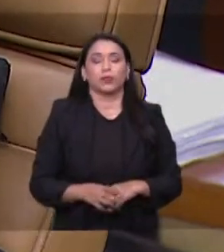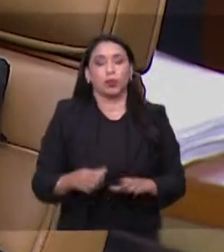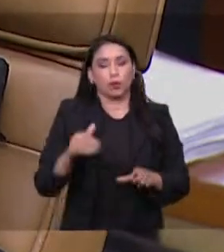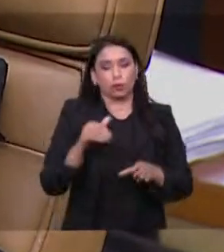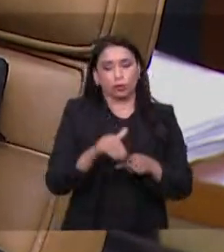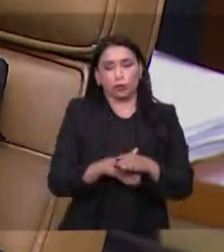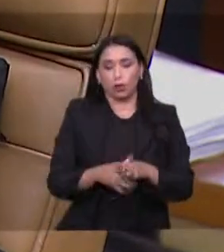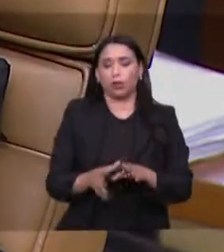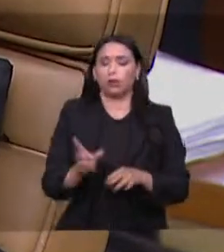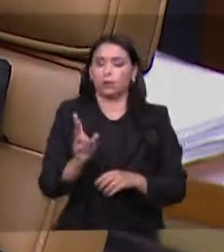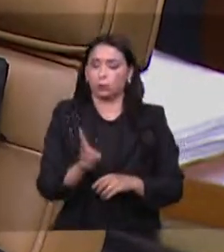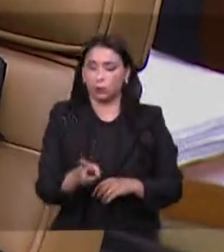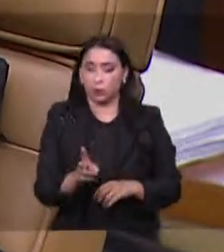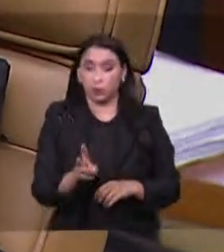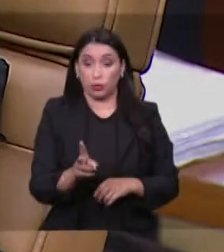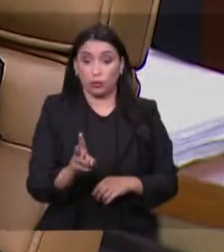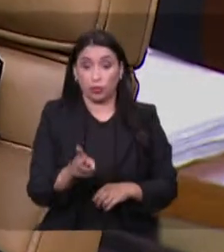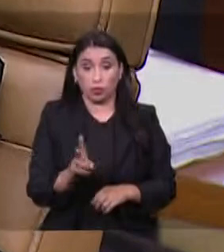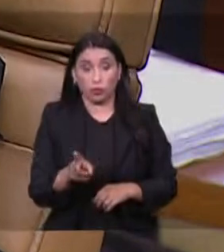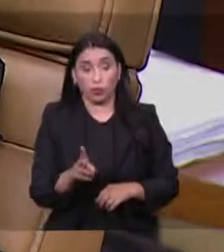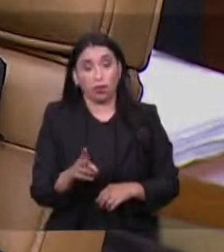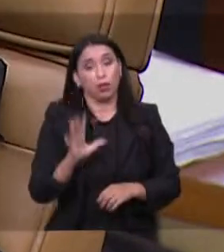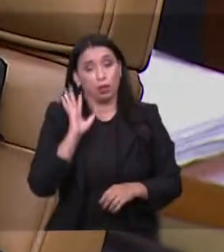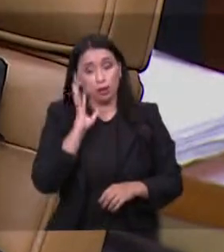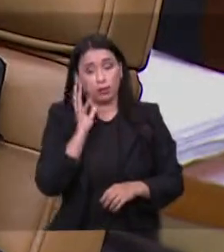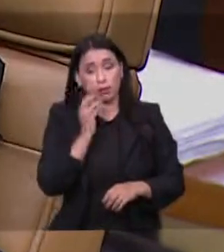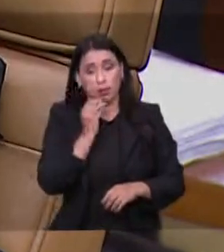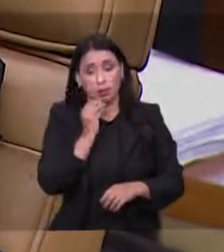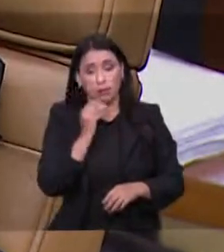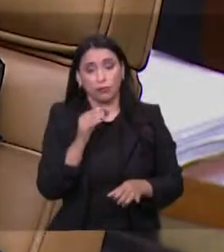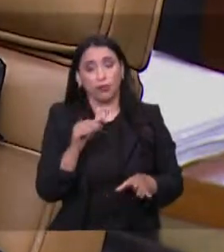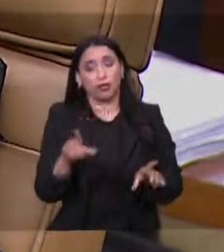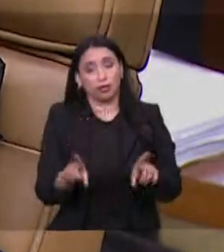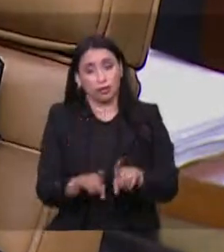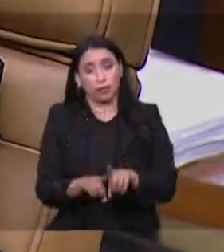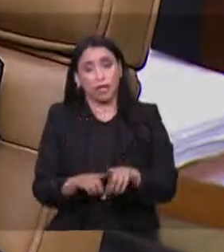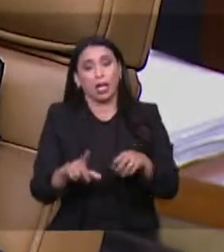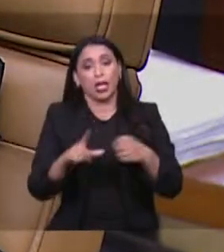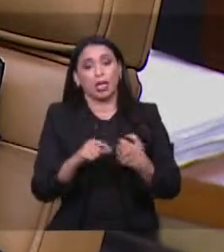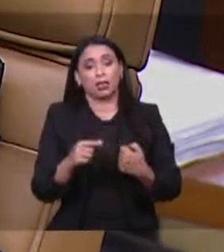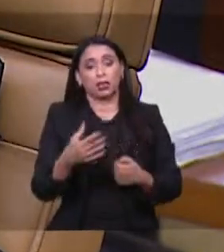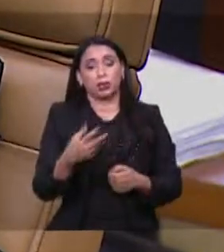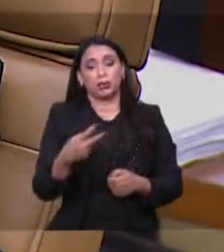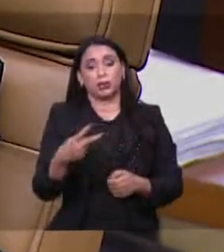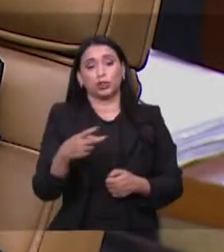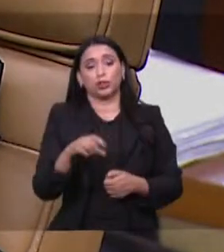tempo, o ministro Dias Toffoli também. Então,